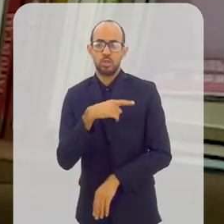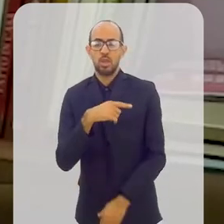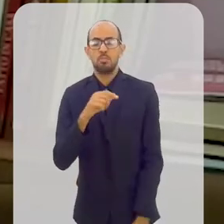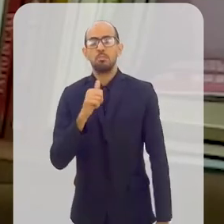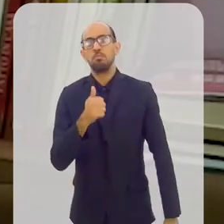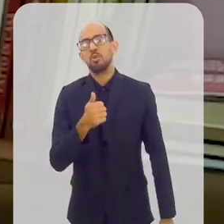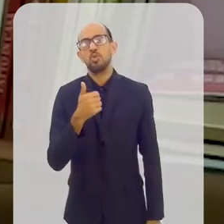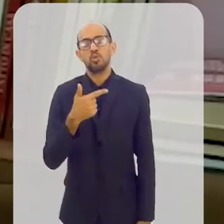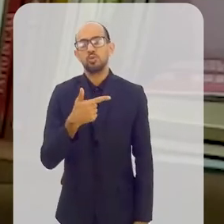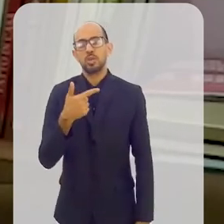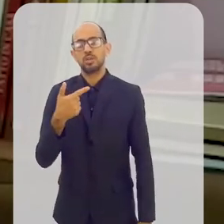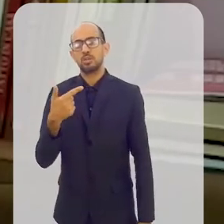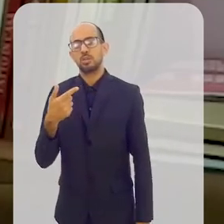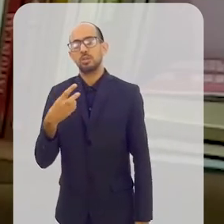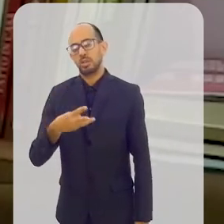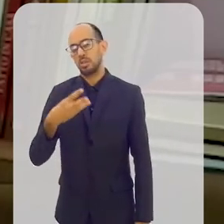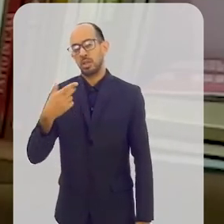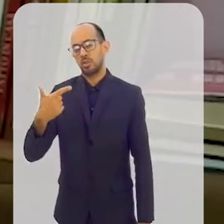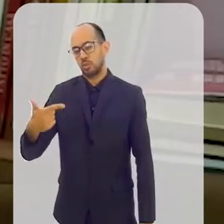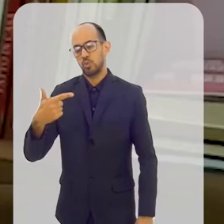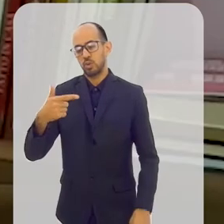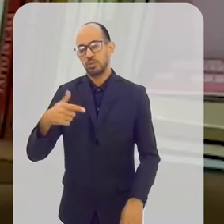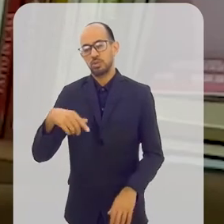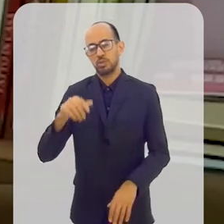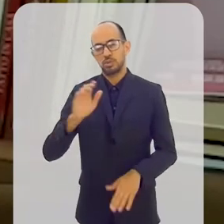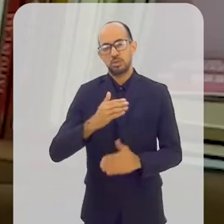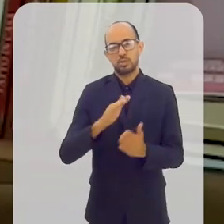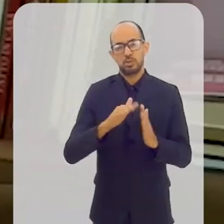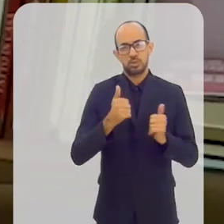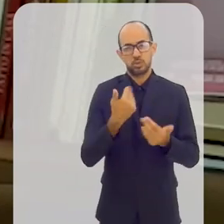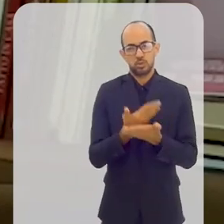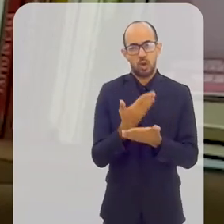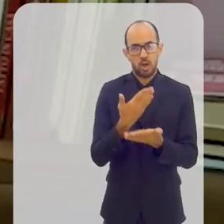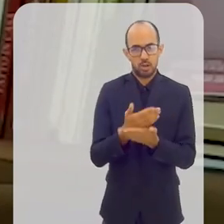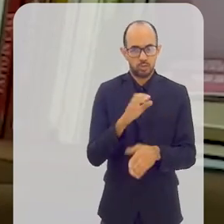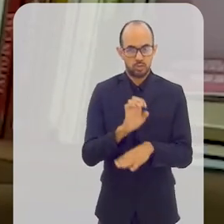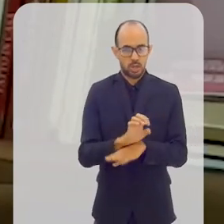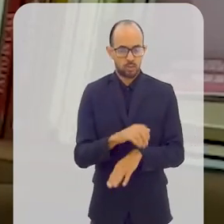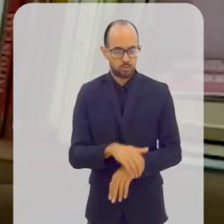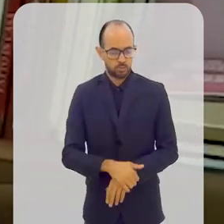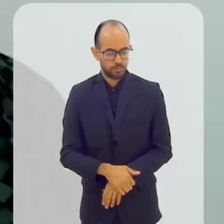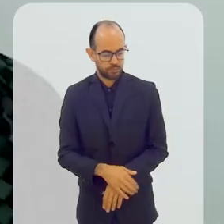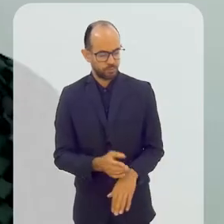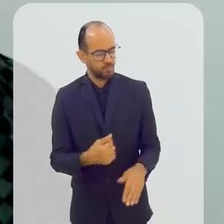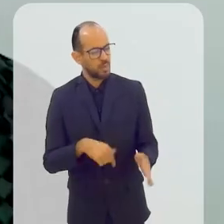escolas, 1.232 escolas estaduais.